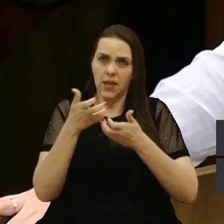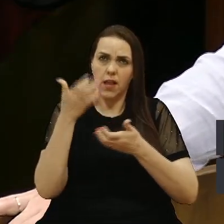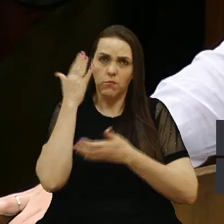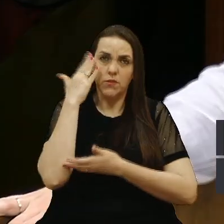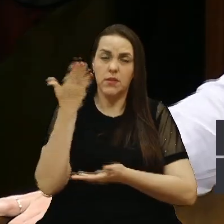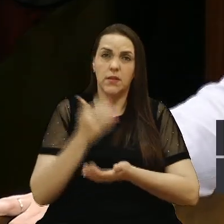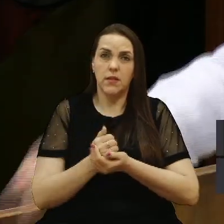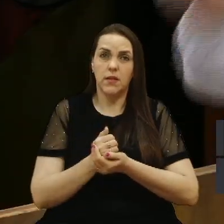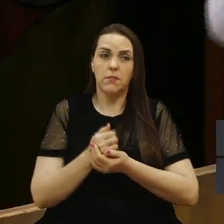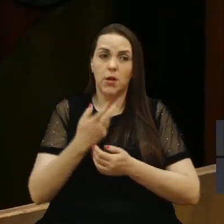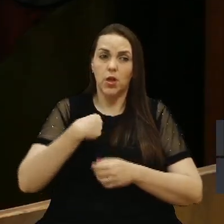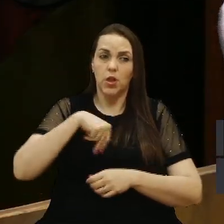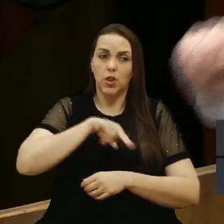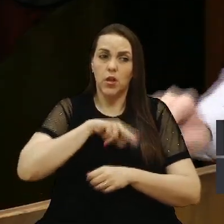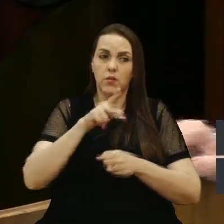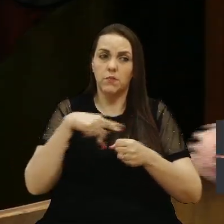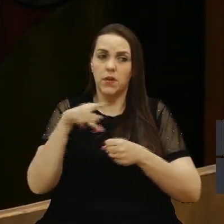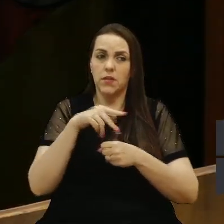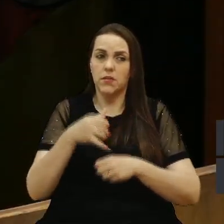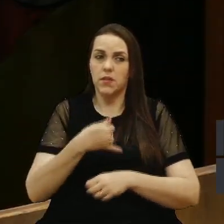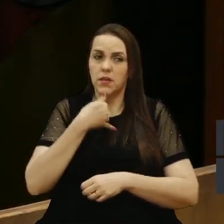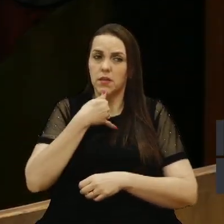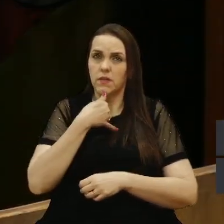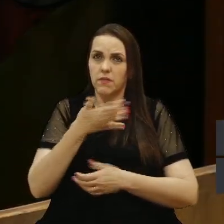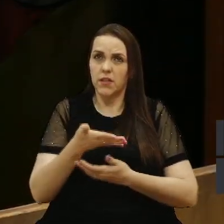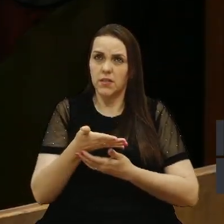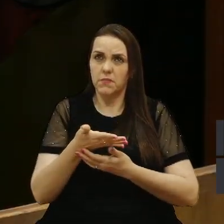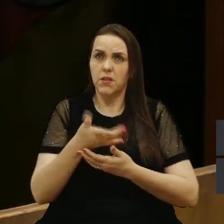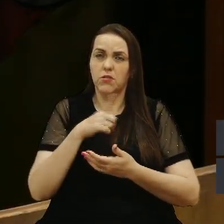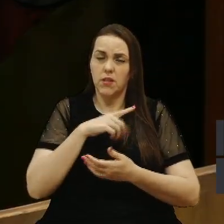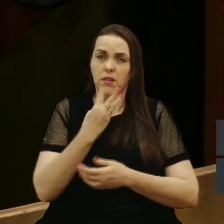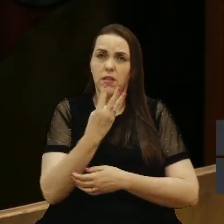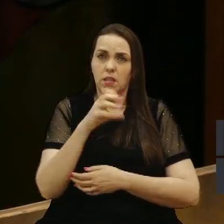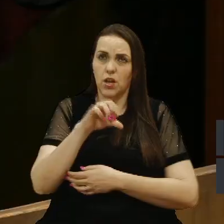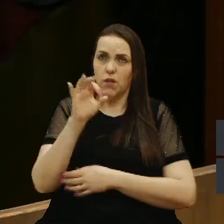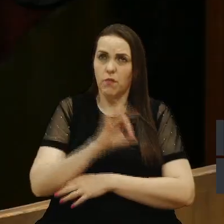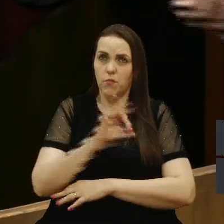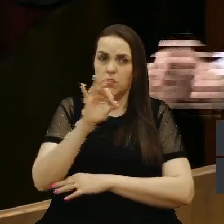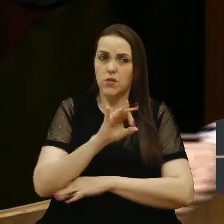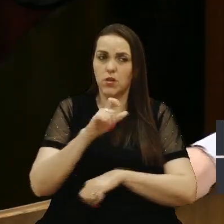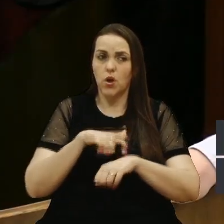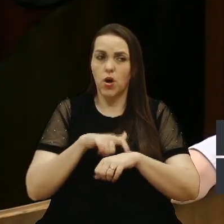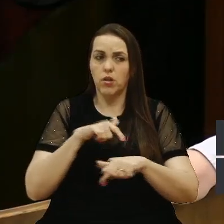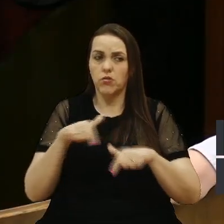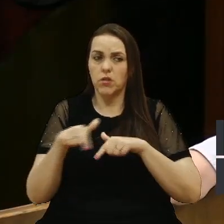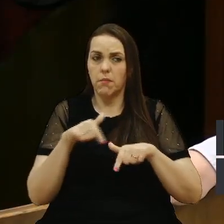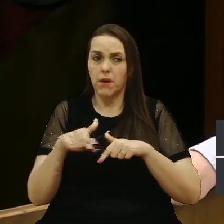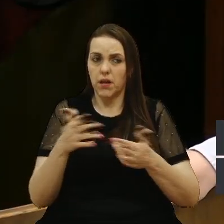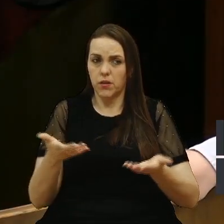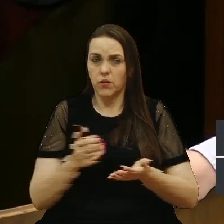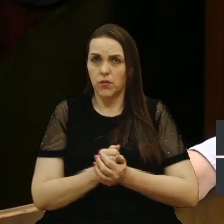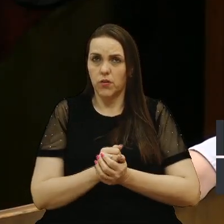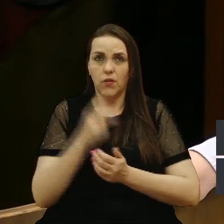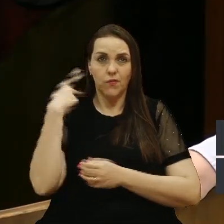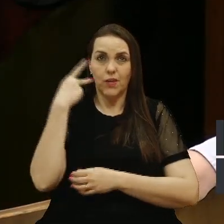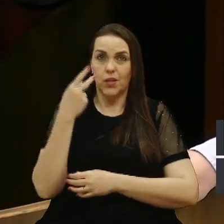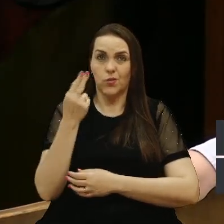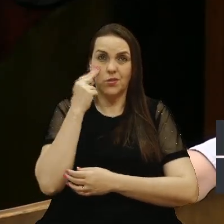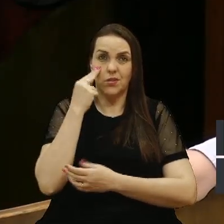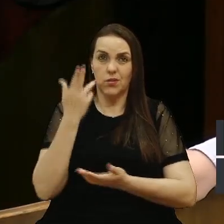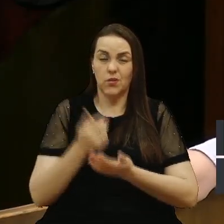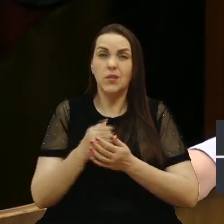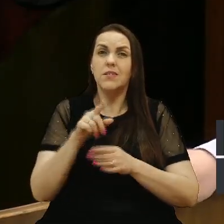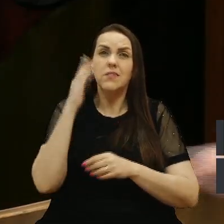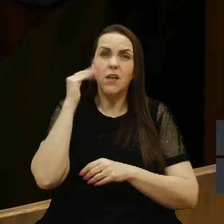Porque nós somos um país que, infelizmente, tem 39% das horas trabalhadas como produtivas, vereador Santo Fantinel. Sabe o que isso